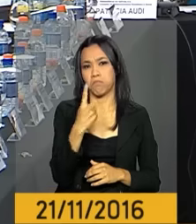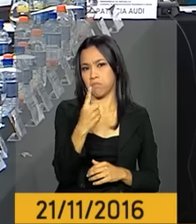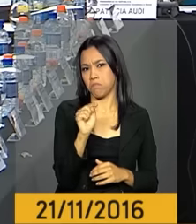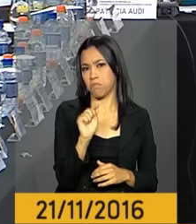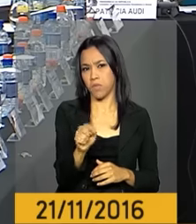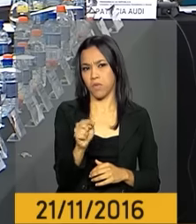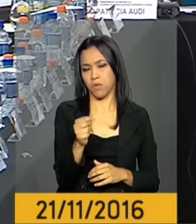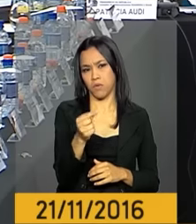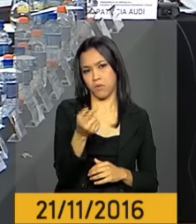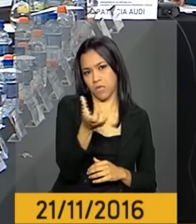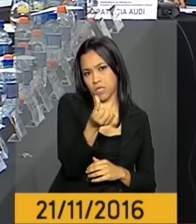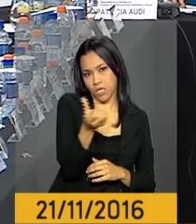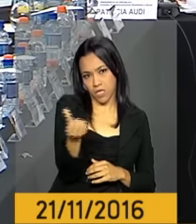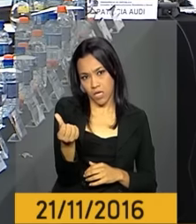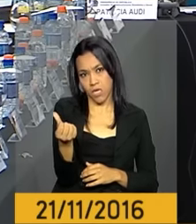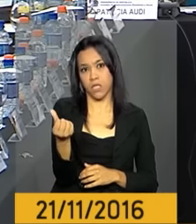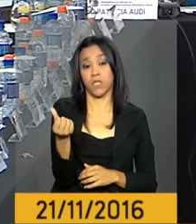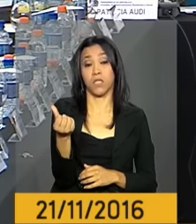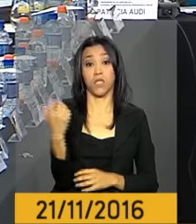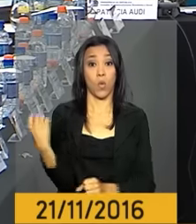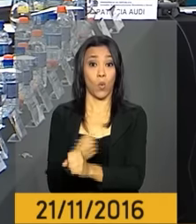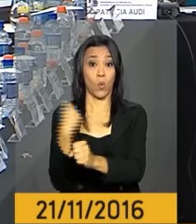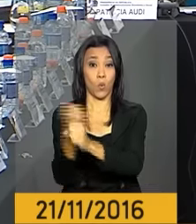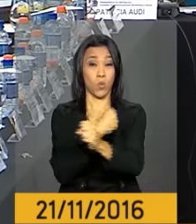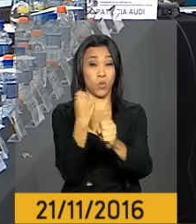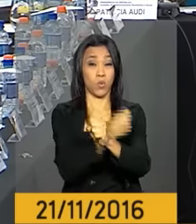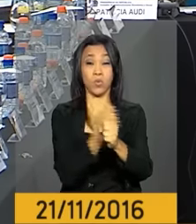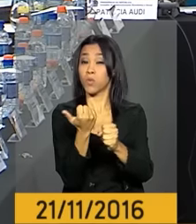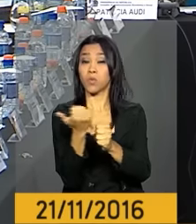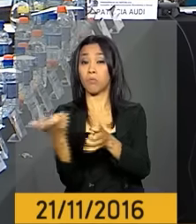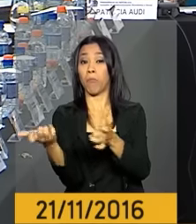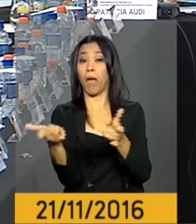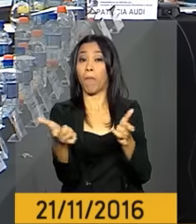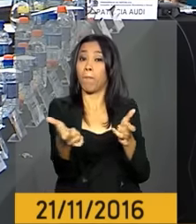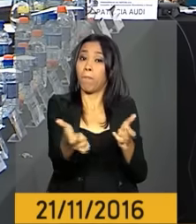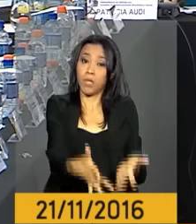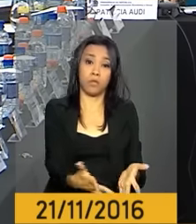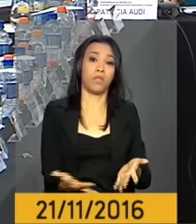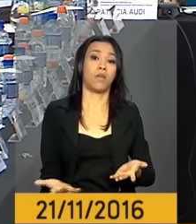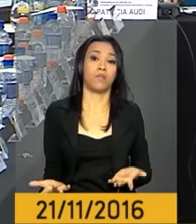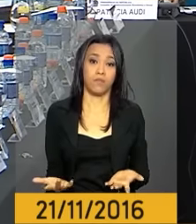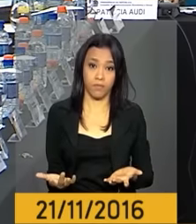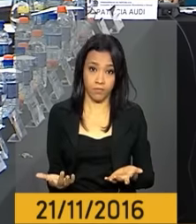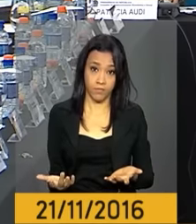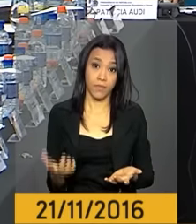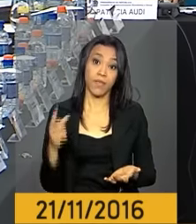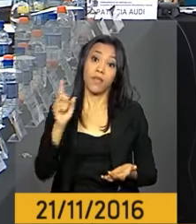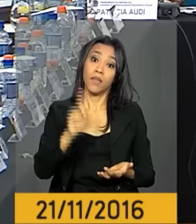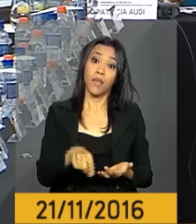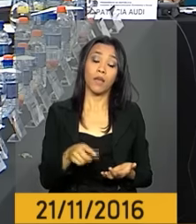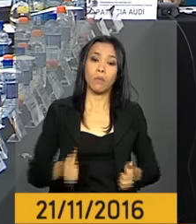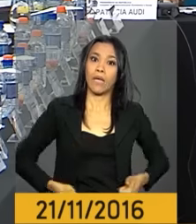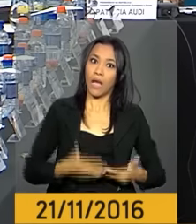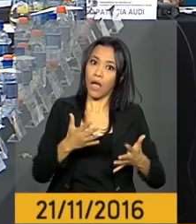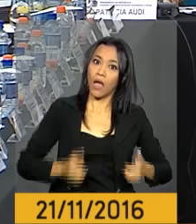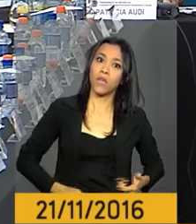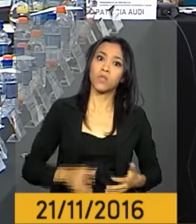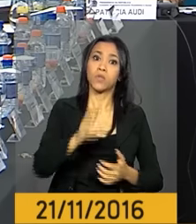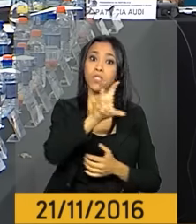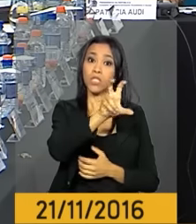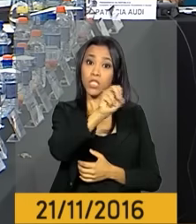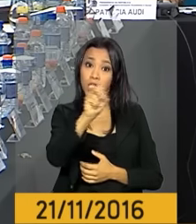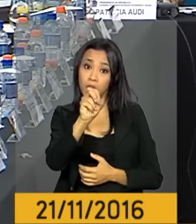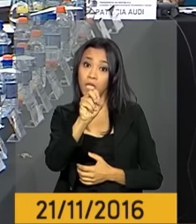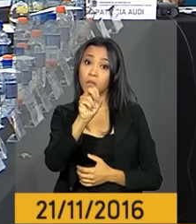1.600 obras paralisadas, meus senhores, minhas senhoras, e obras que importam num gasto de 500 mil a 10 milhões de